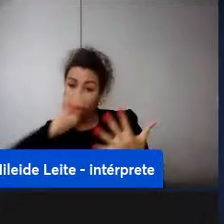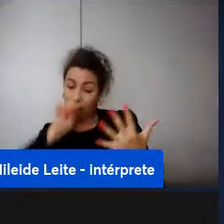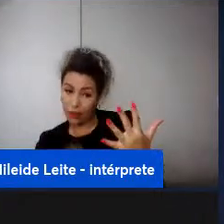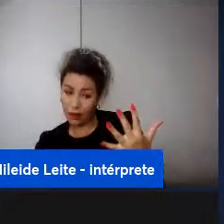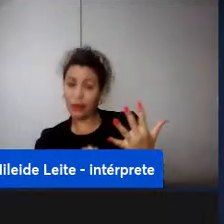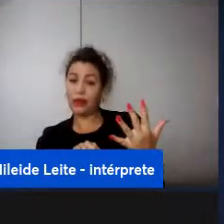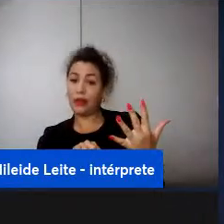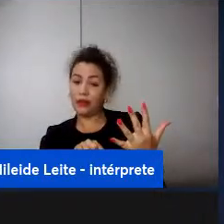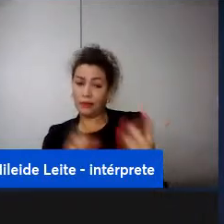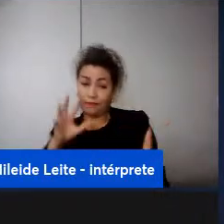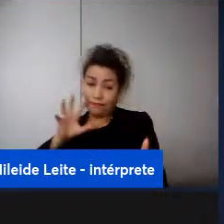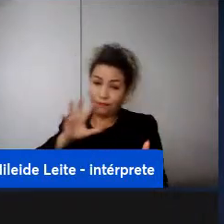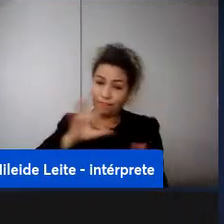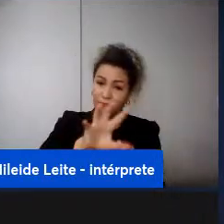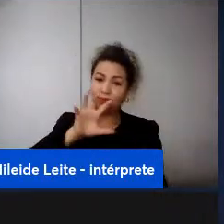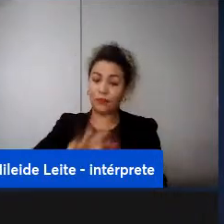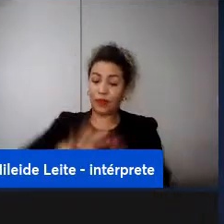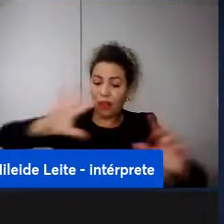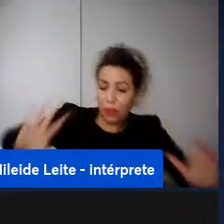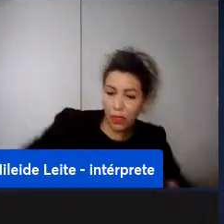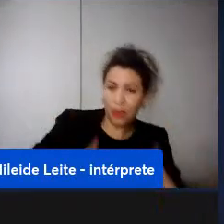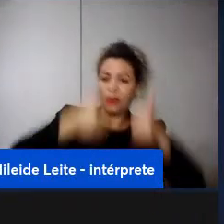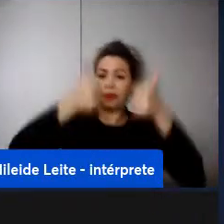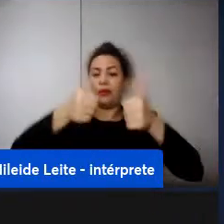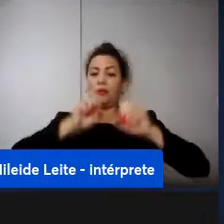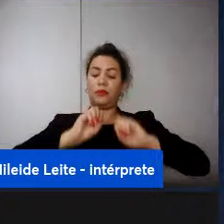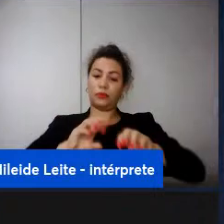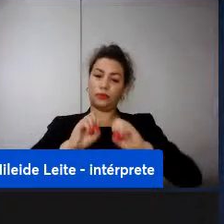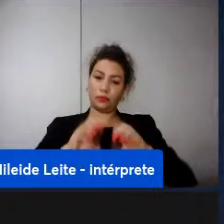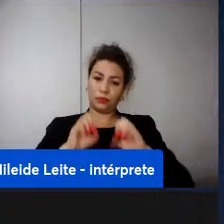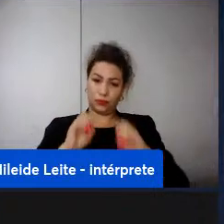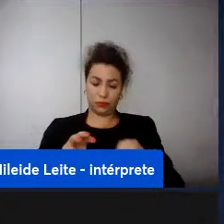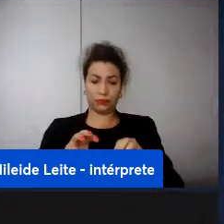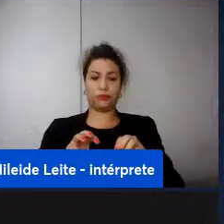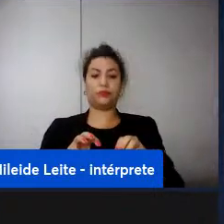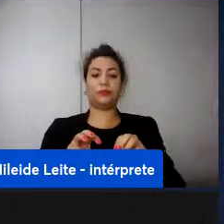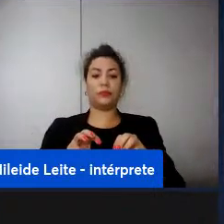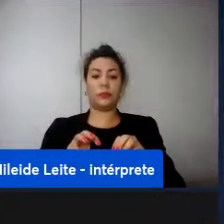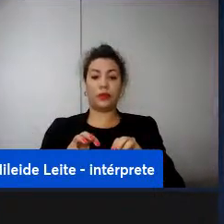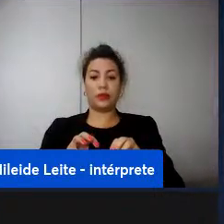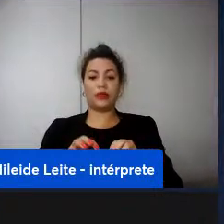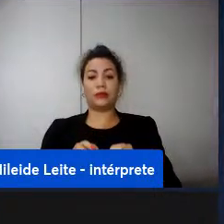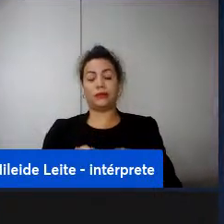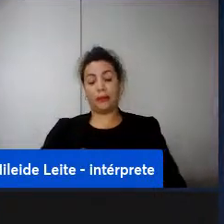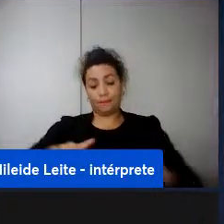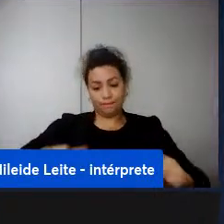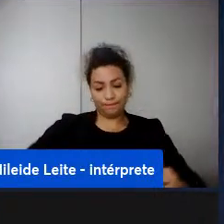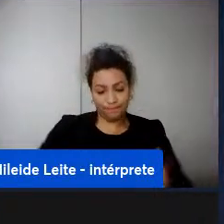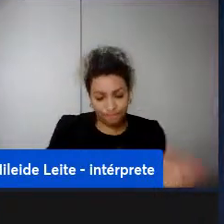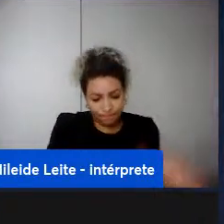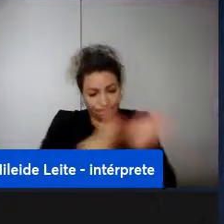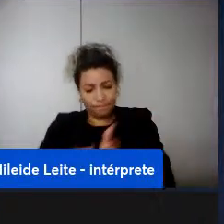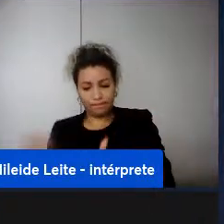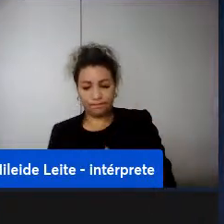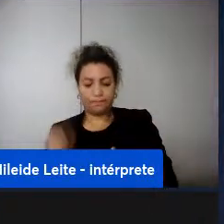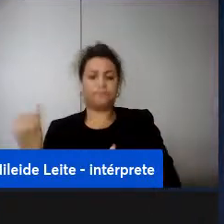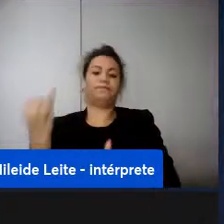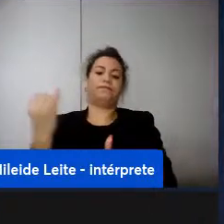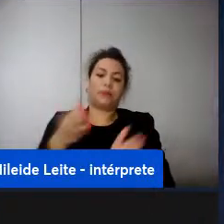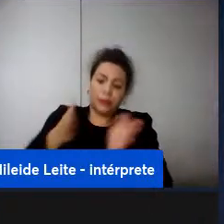forma, impactarão na qualificação do ensino nessa decisiva etapa de